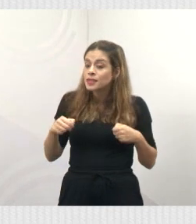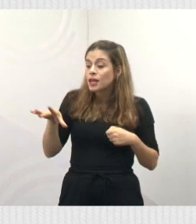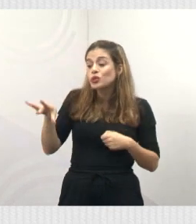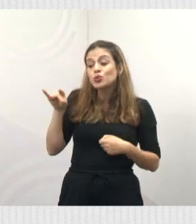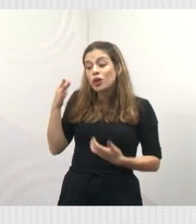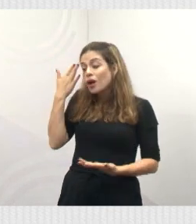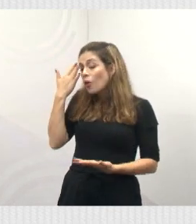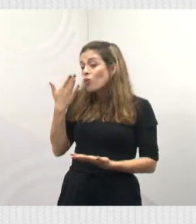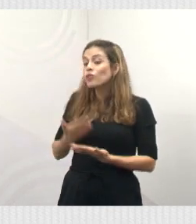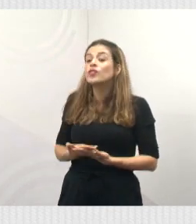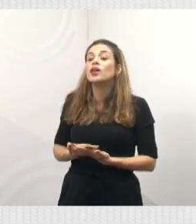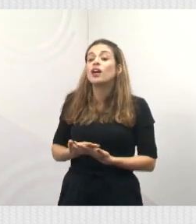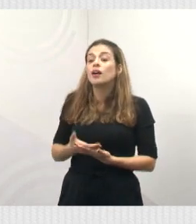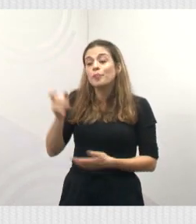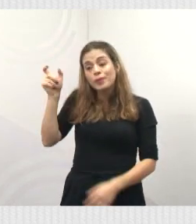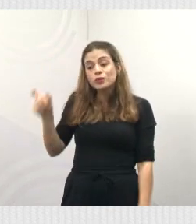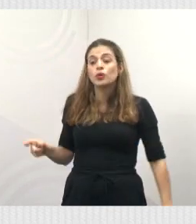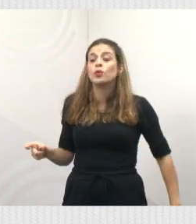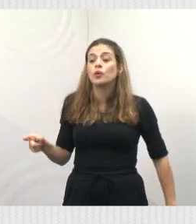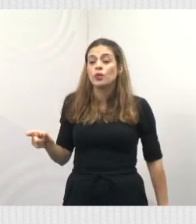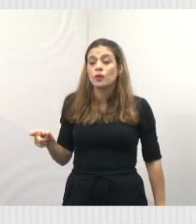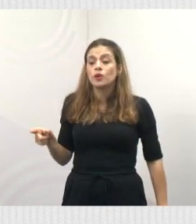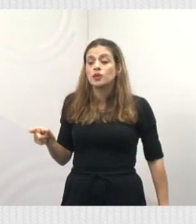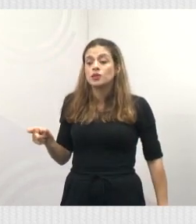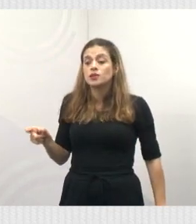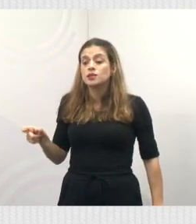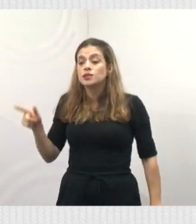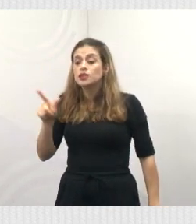essa relação de intimidade no